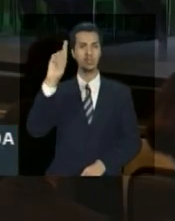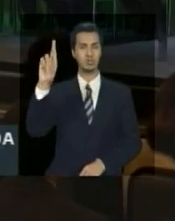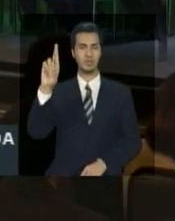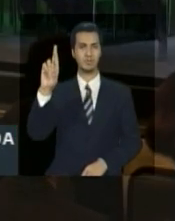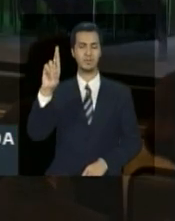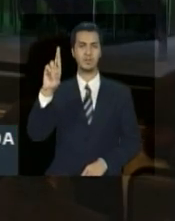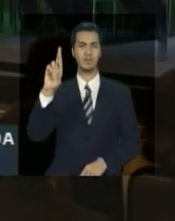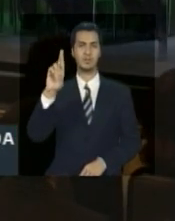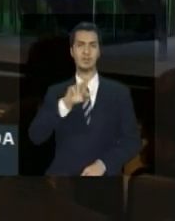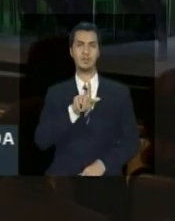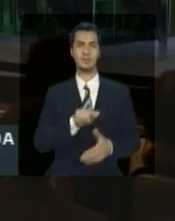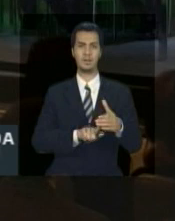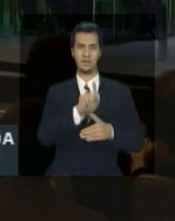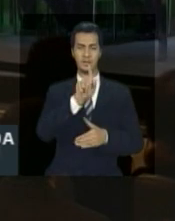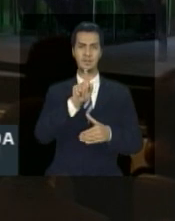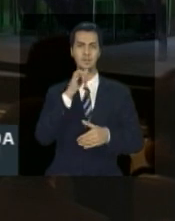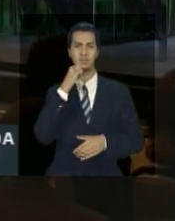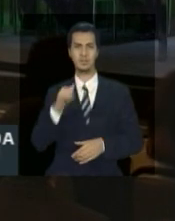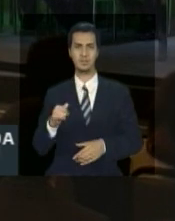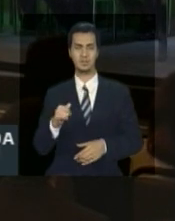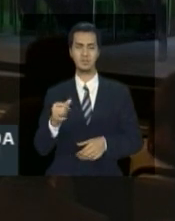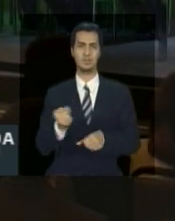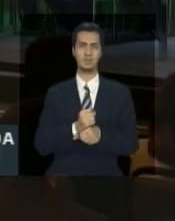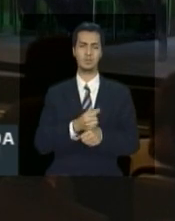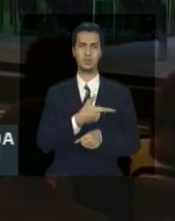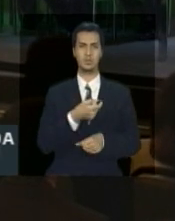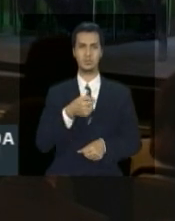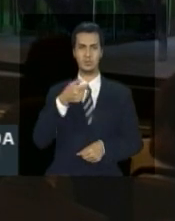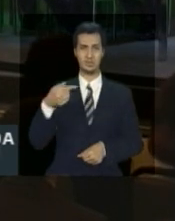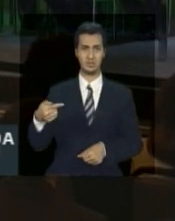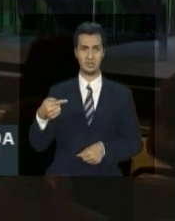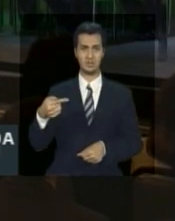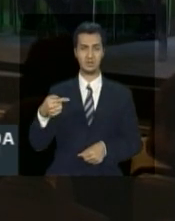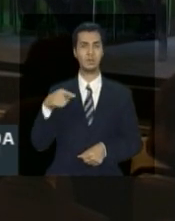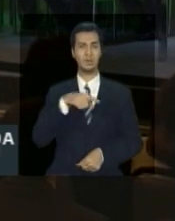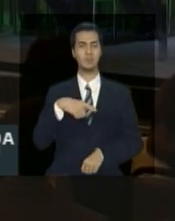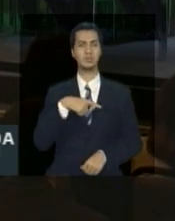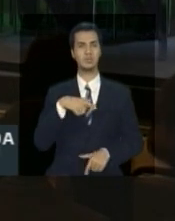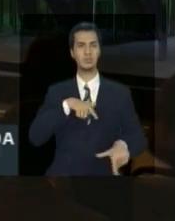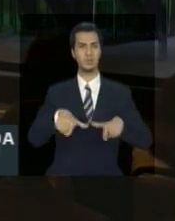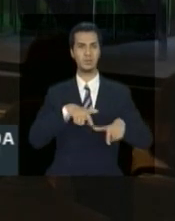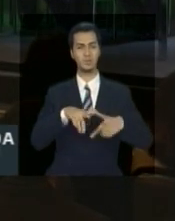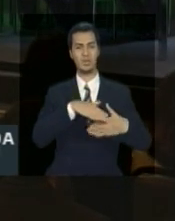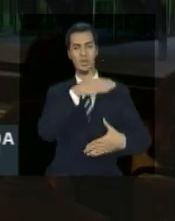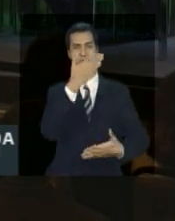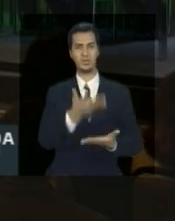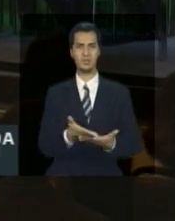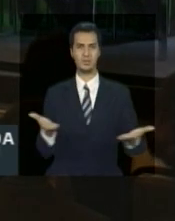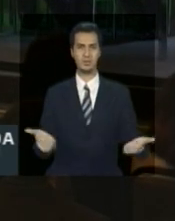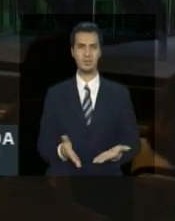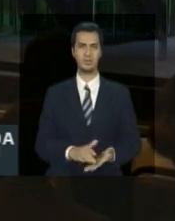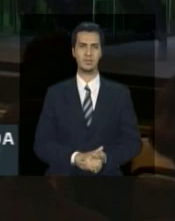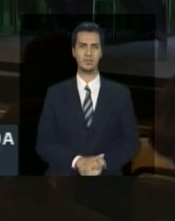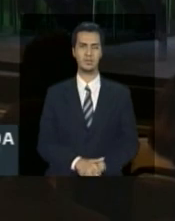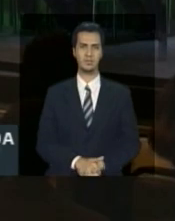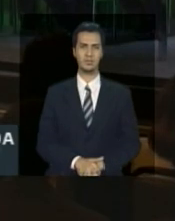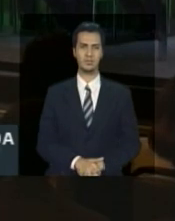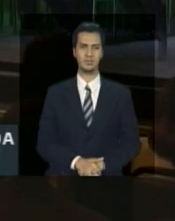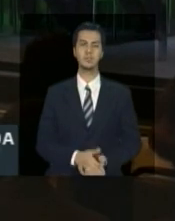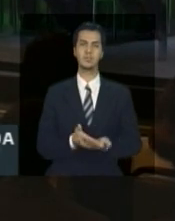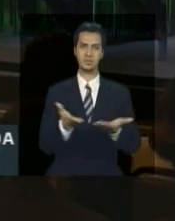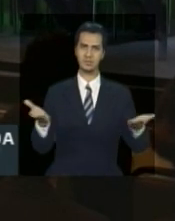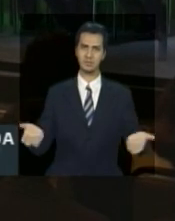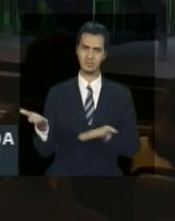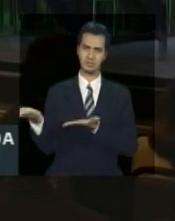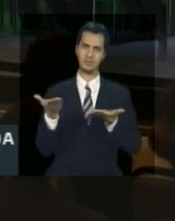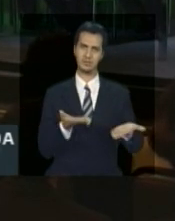da Petrobras em setembro de 2007, função que desempenhou até este momento. Senhoras e